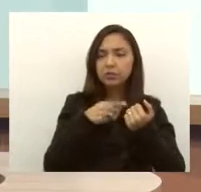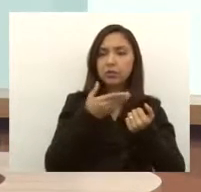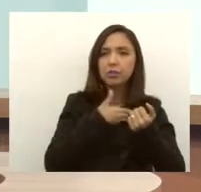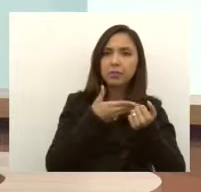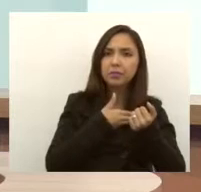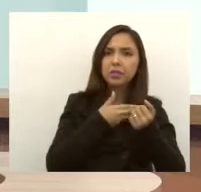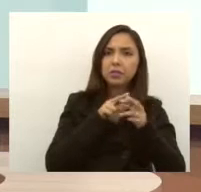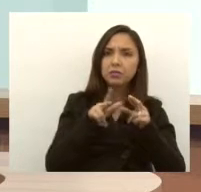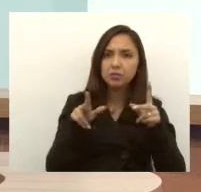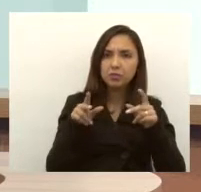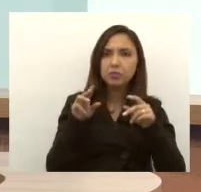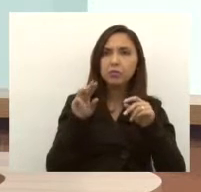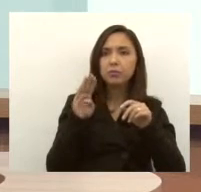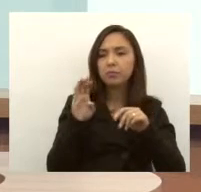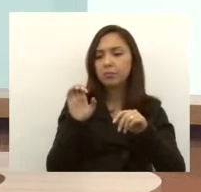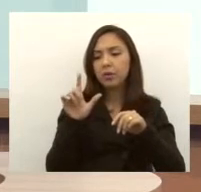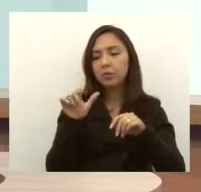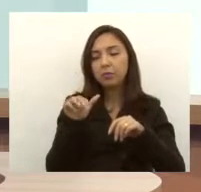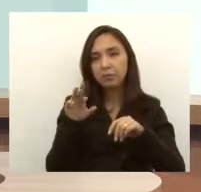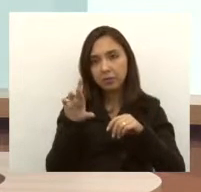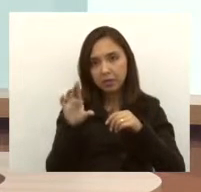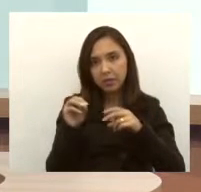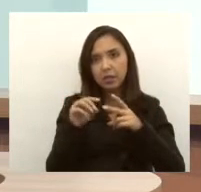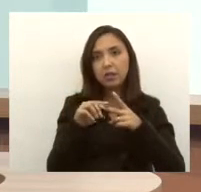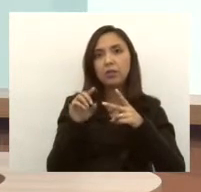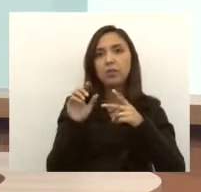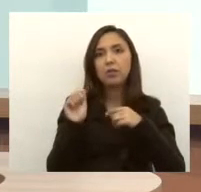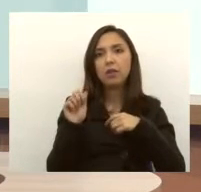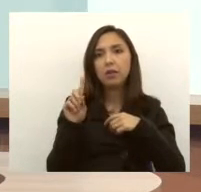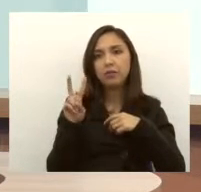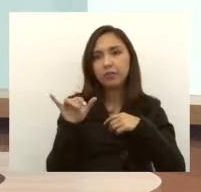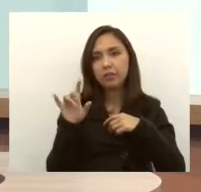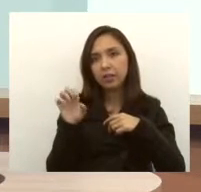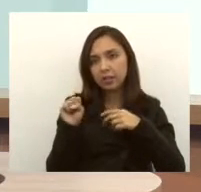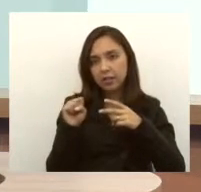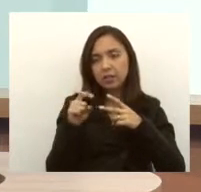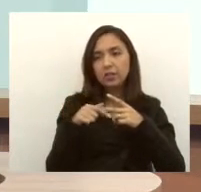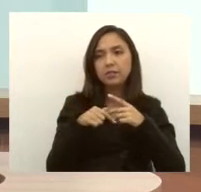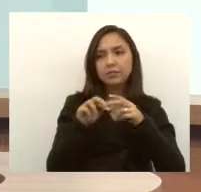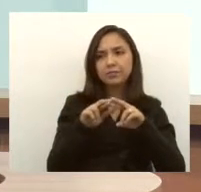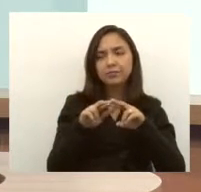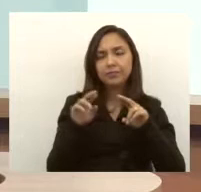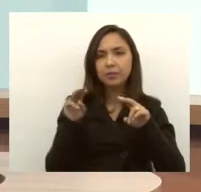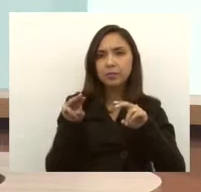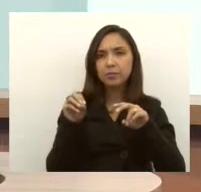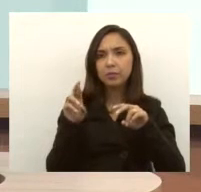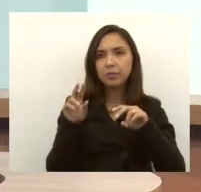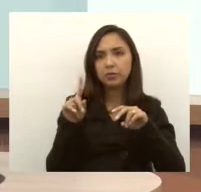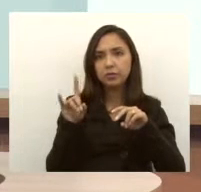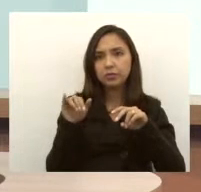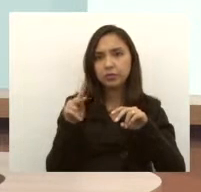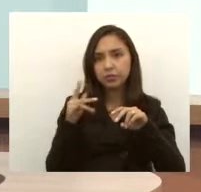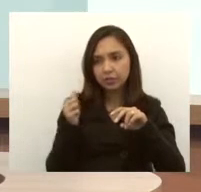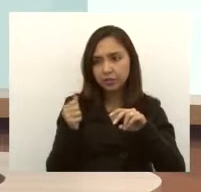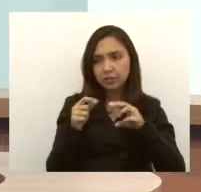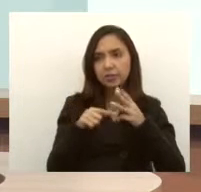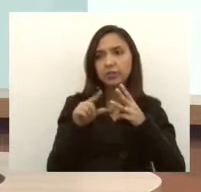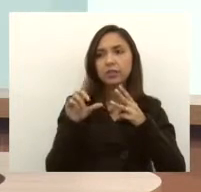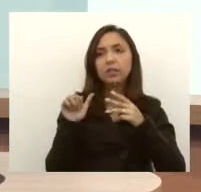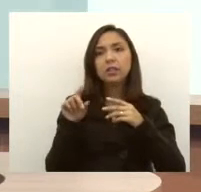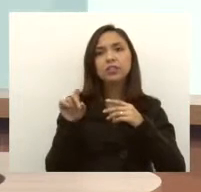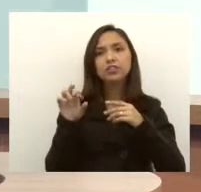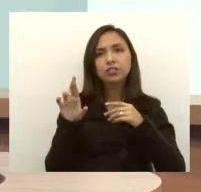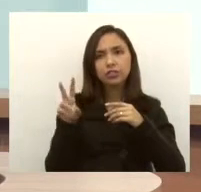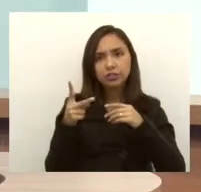Rugaciano, o Belmiro, o Avilês, o Mordidinha, o Landinho, que